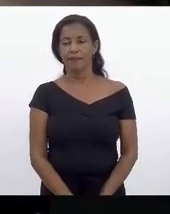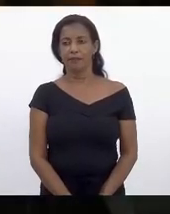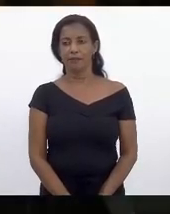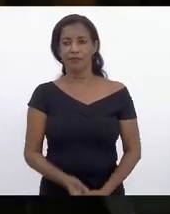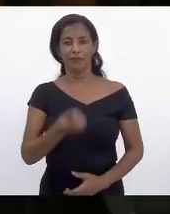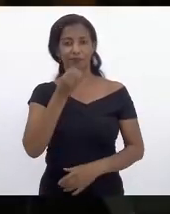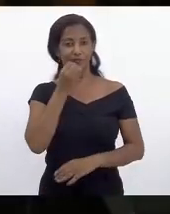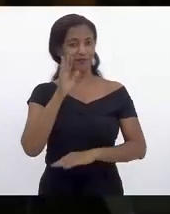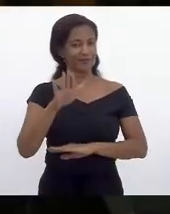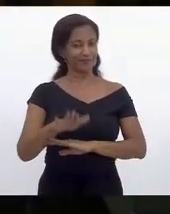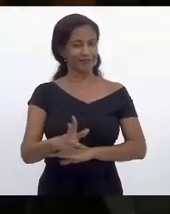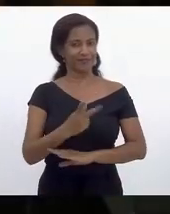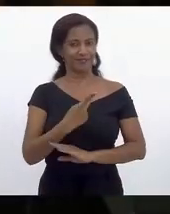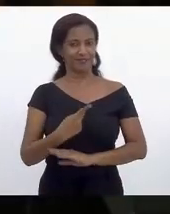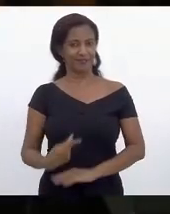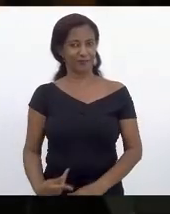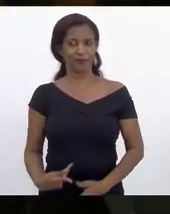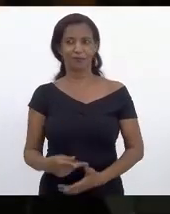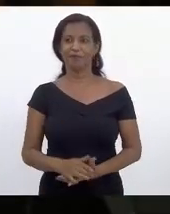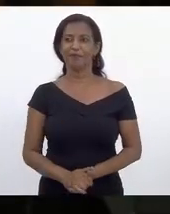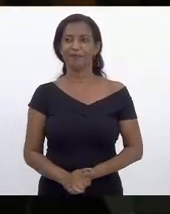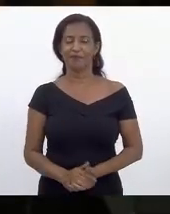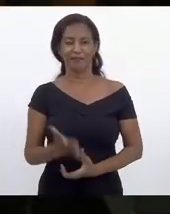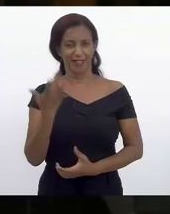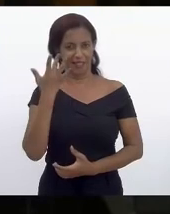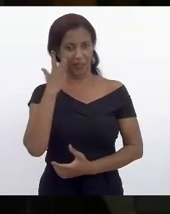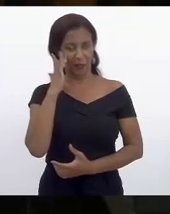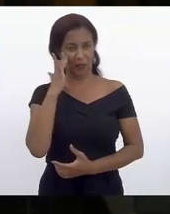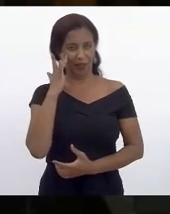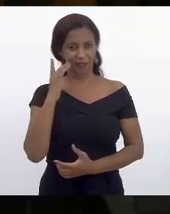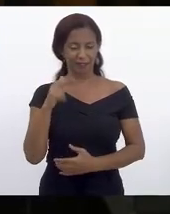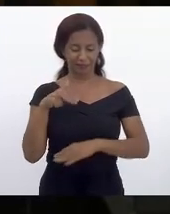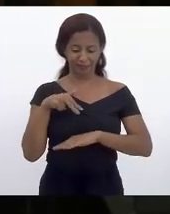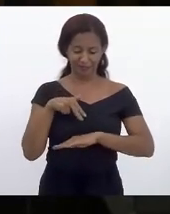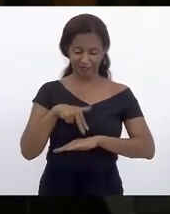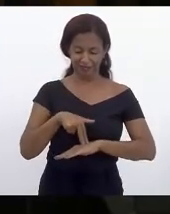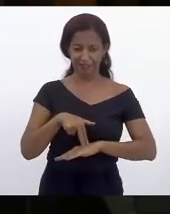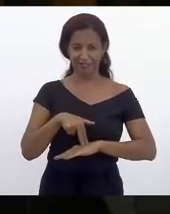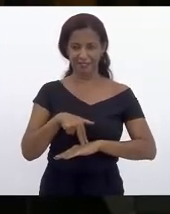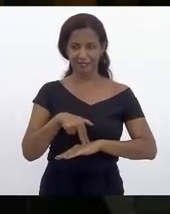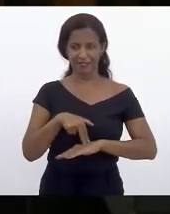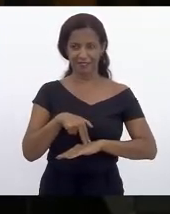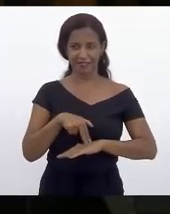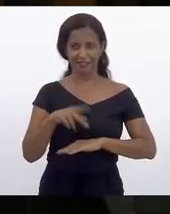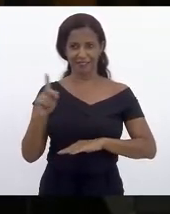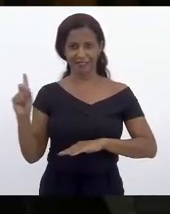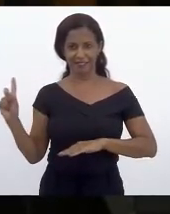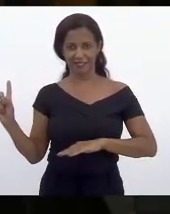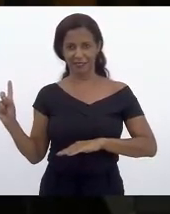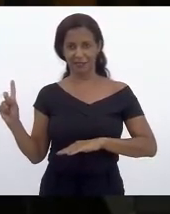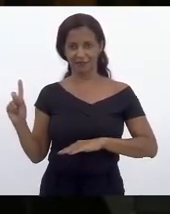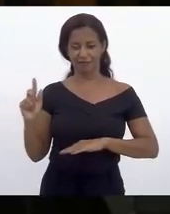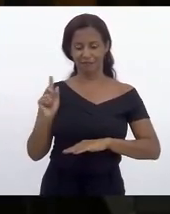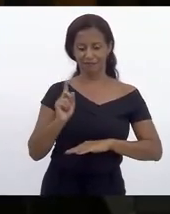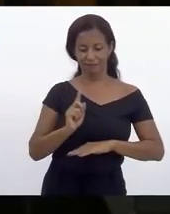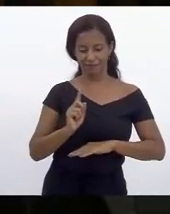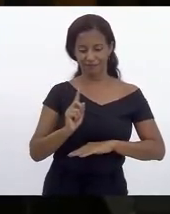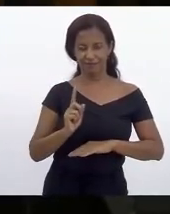Boa tarde, presidente. Eu acho que já veio do outro plenário para